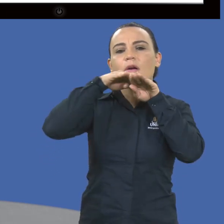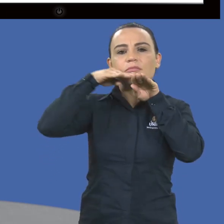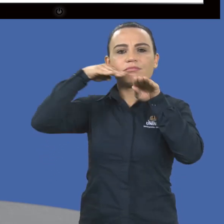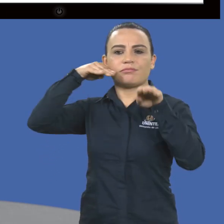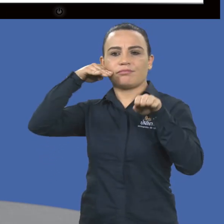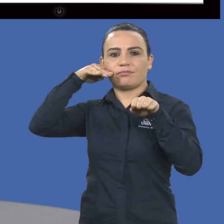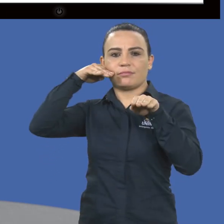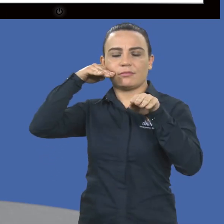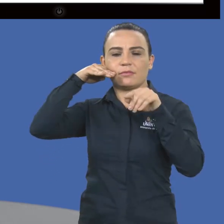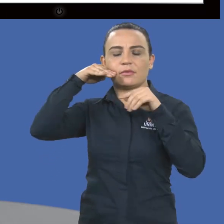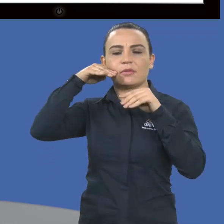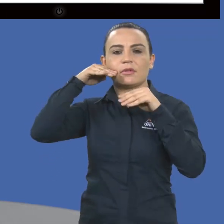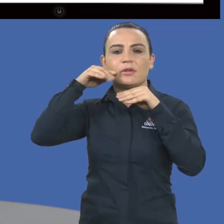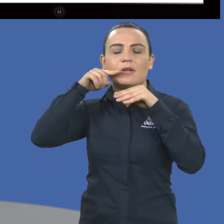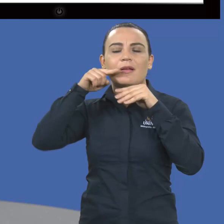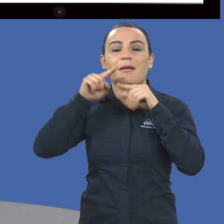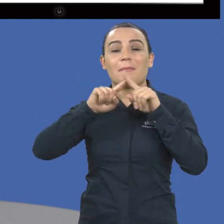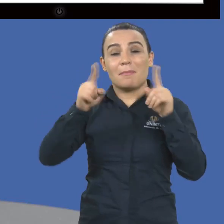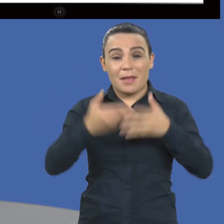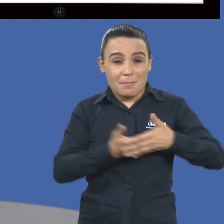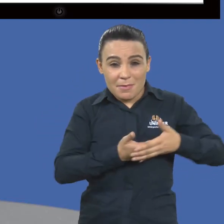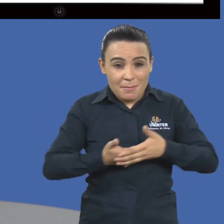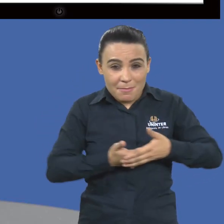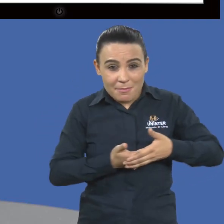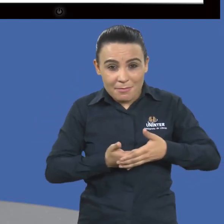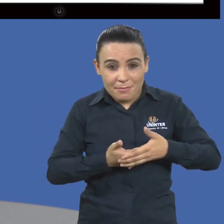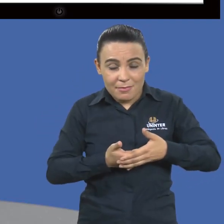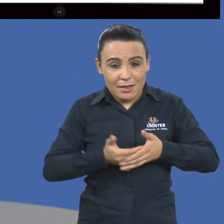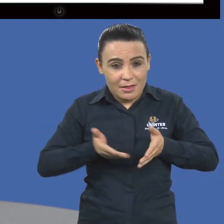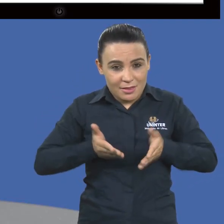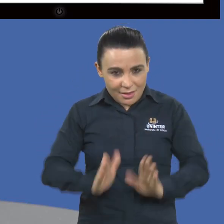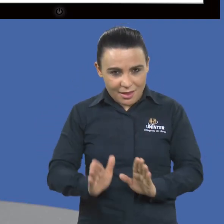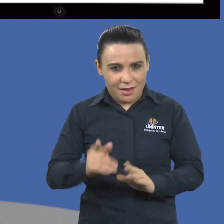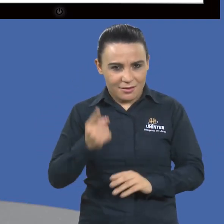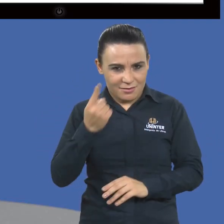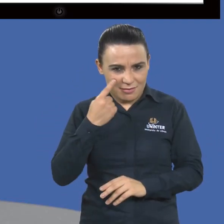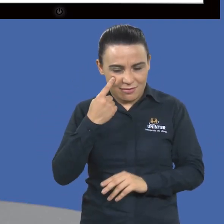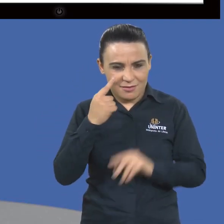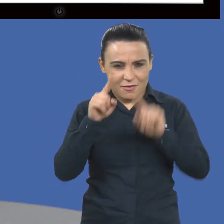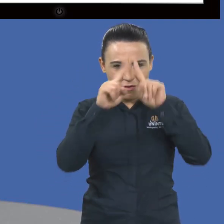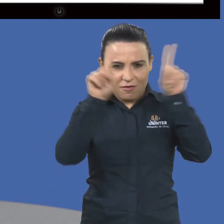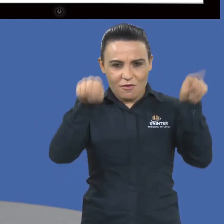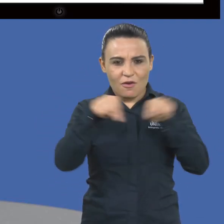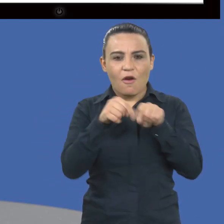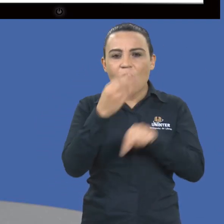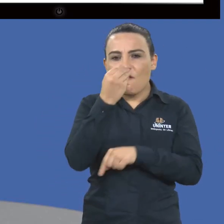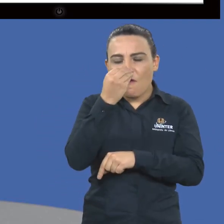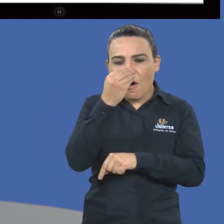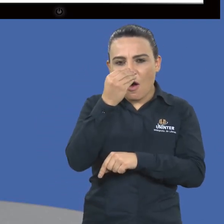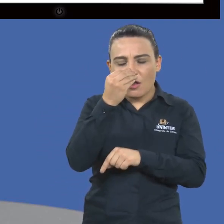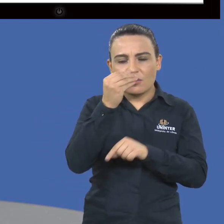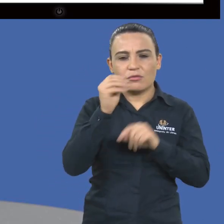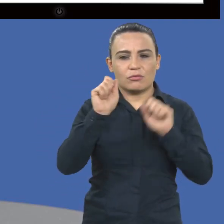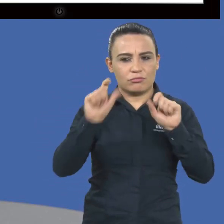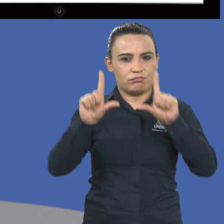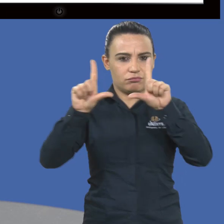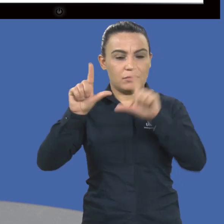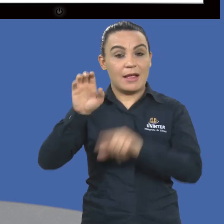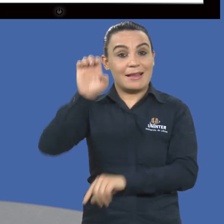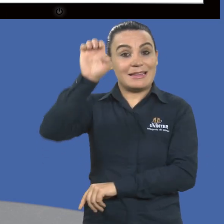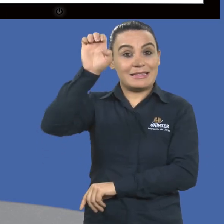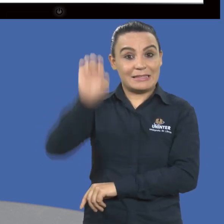né? Mas a protusão lingual no recém-nascido, como esse do lado